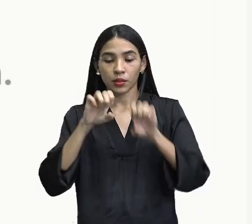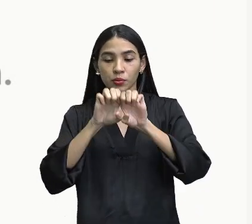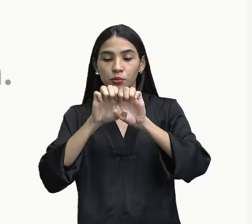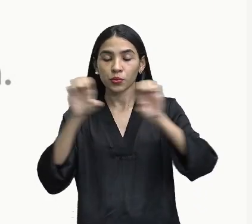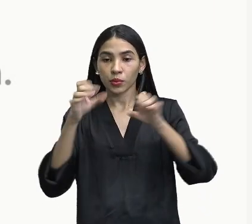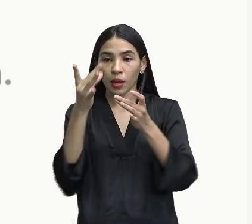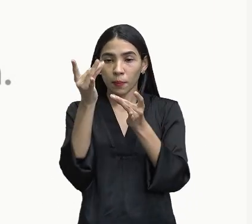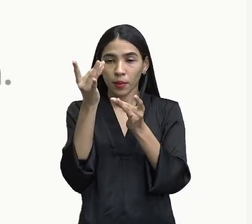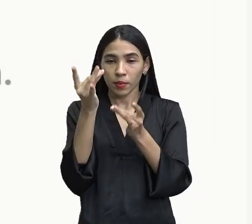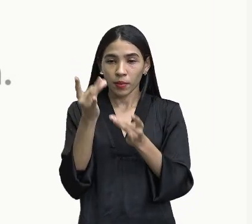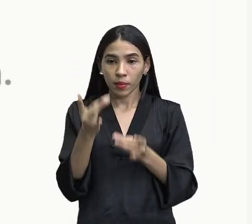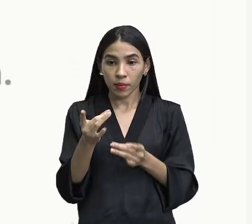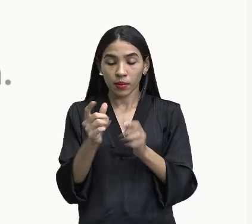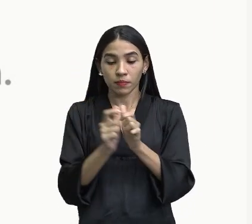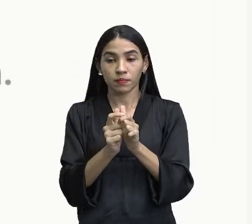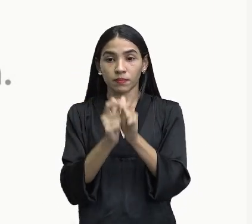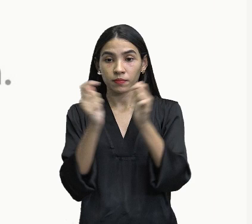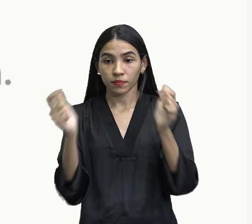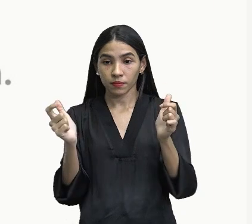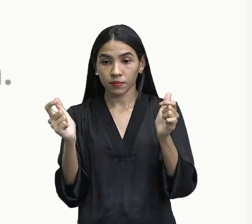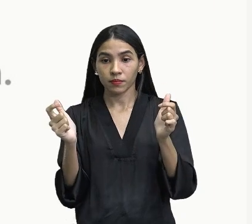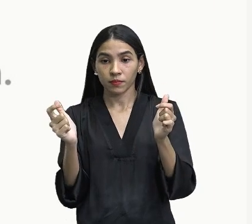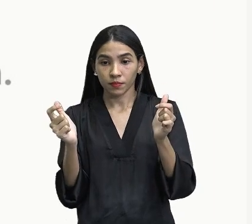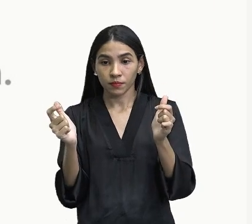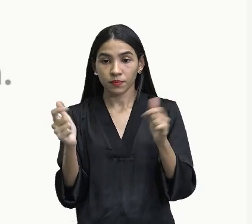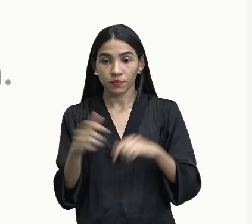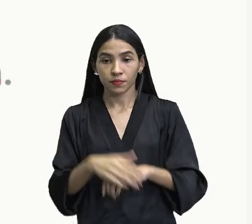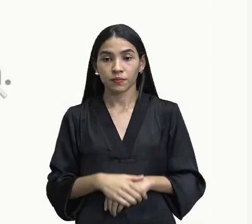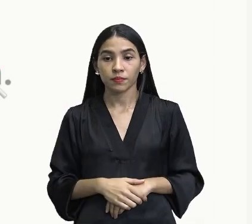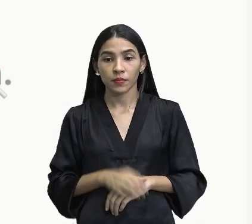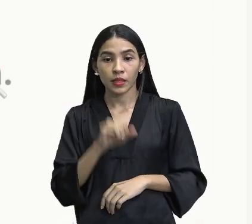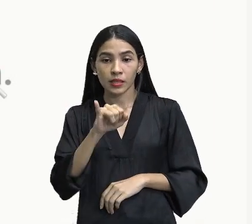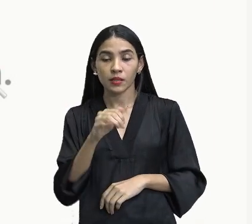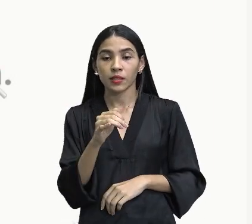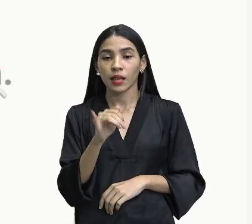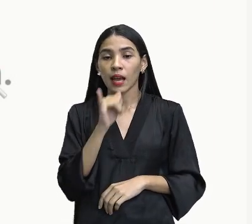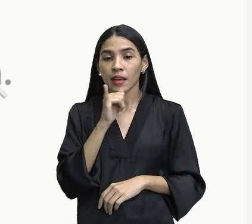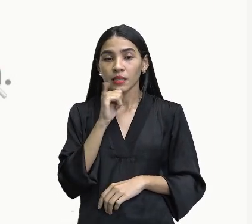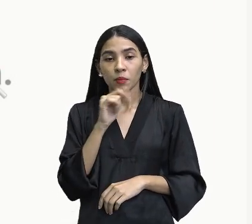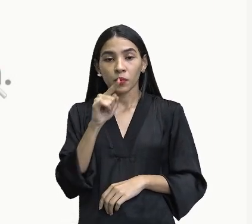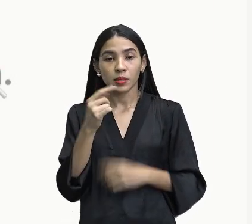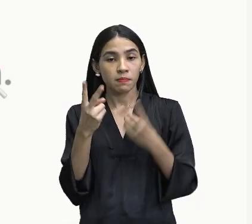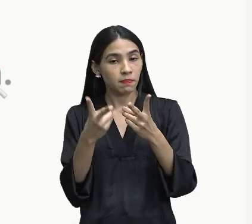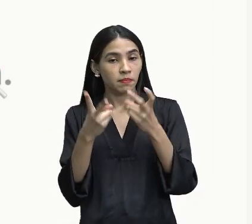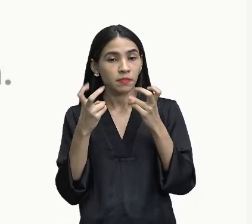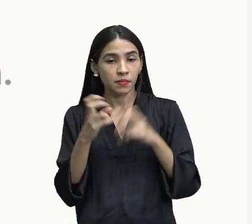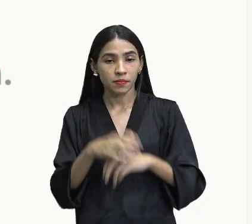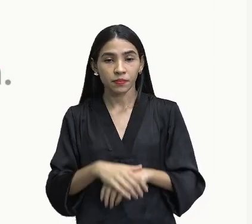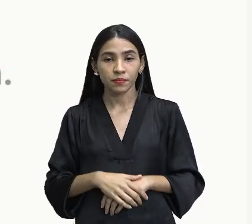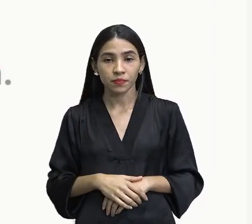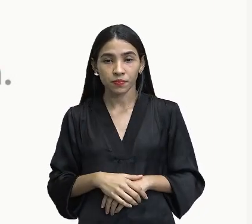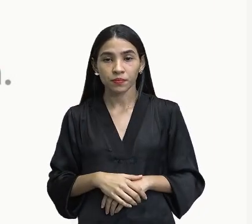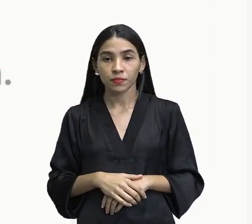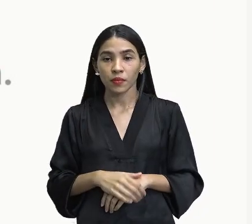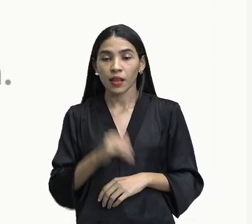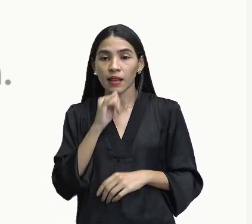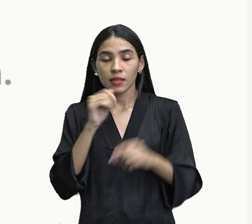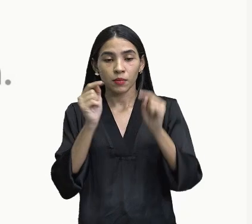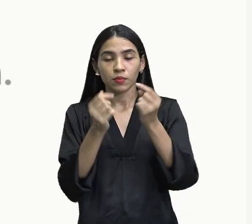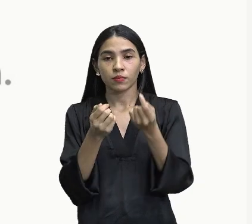complexa maior do que a do tipo do ascon. Se vocês observar, ela já vai aparecer